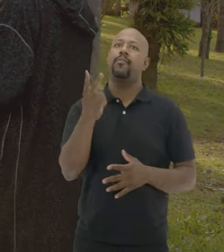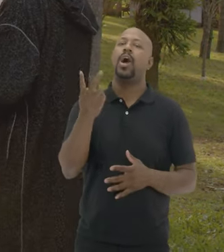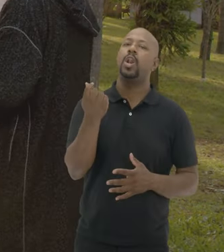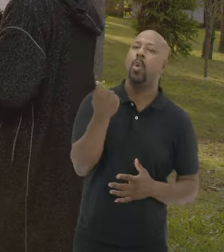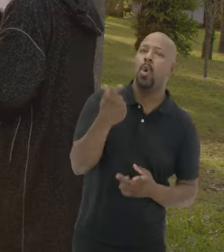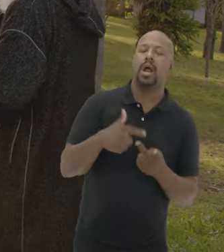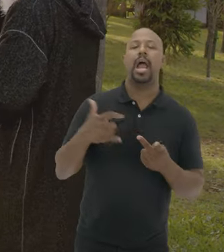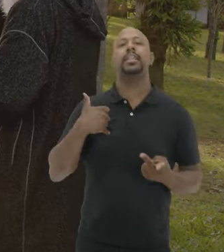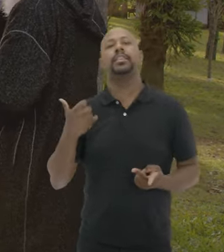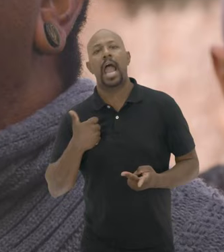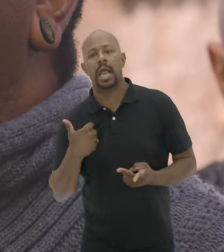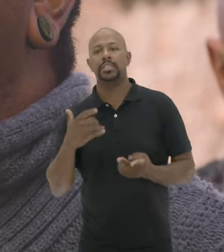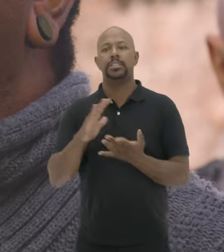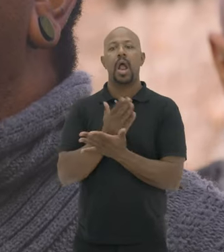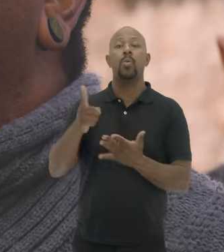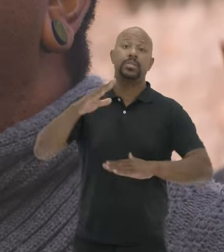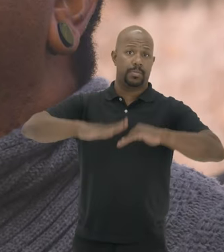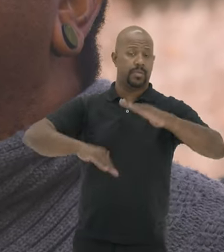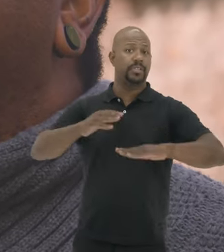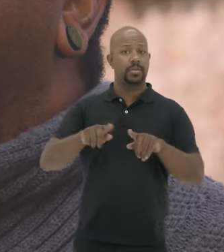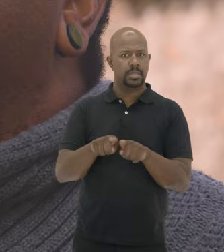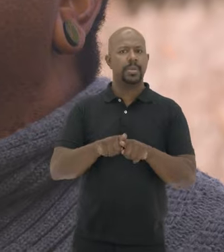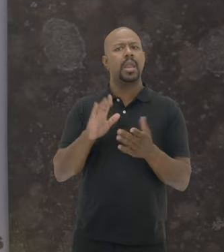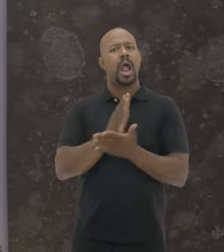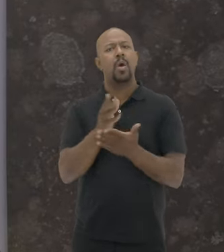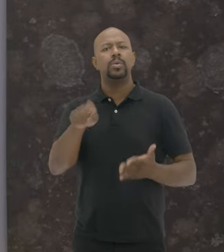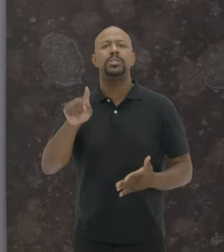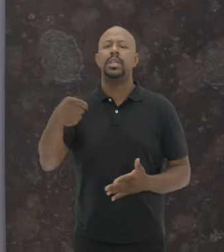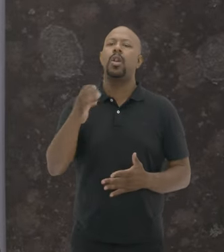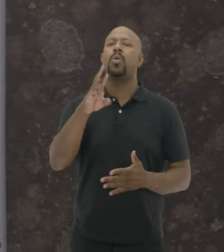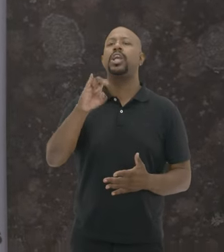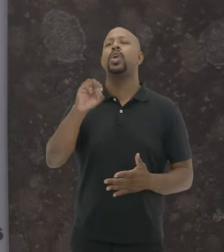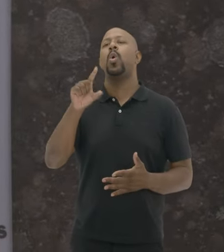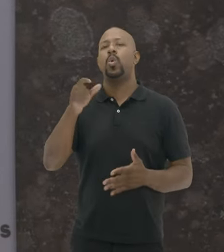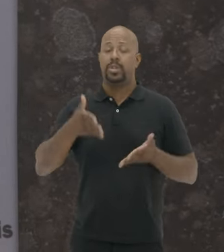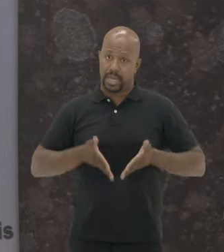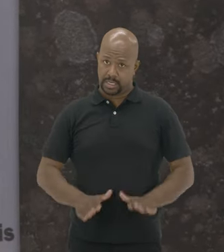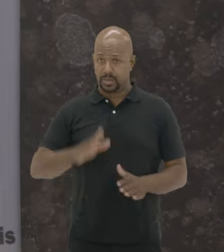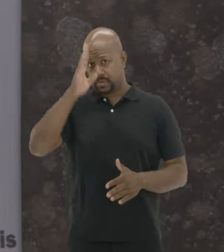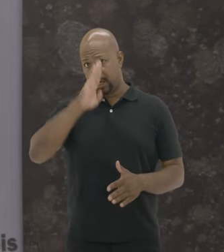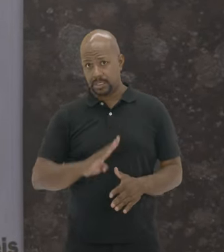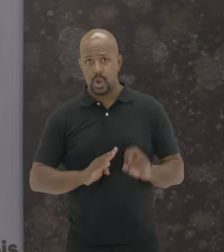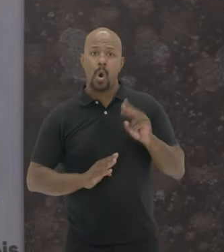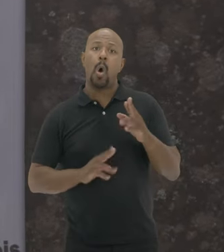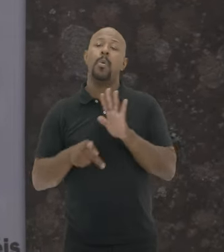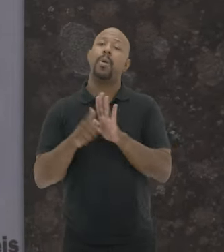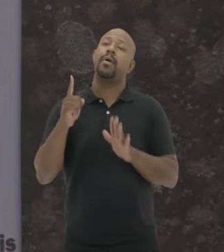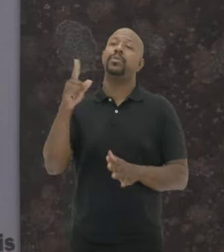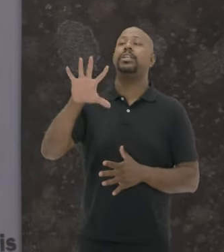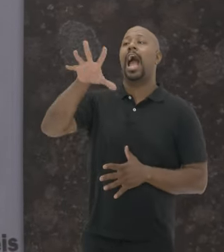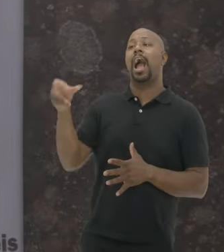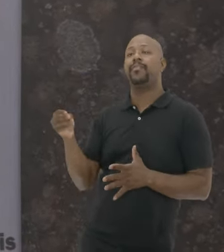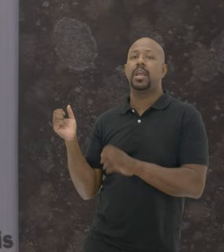a idade alguns a profissão alguns se eram criolos nascidos no Brasil ou de